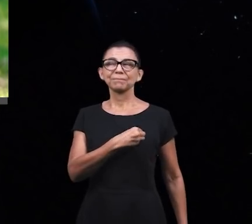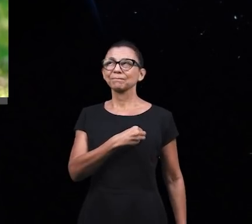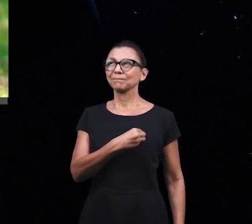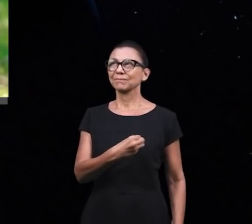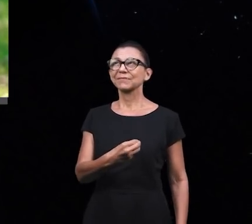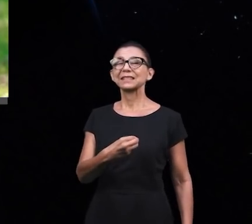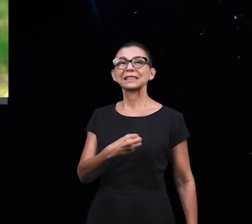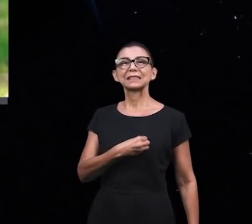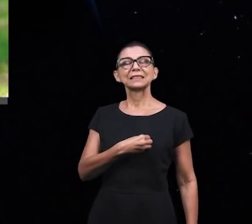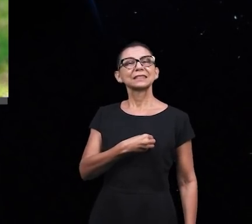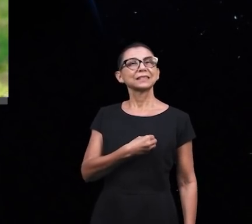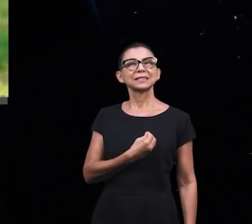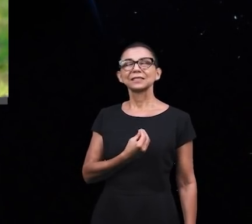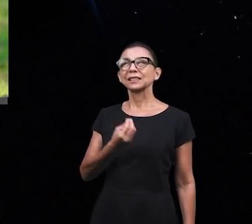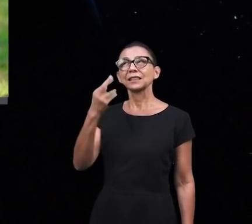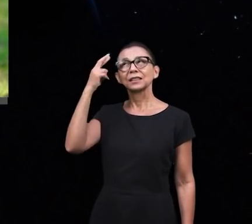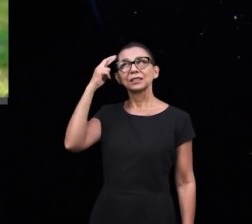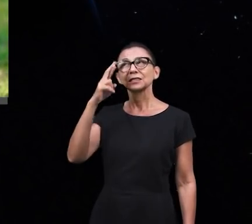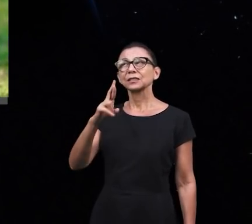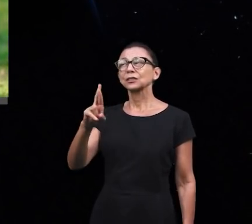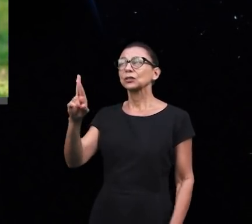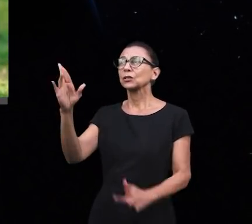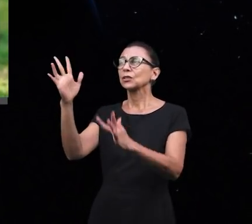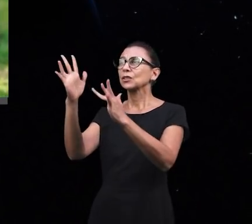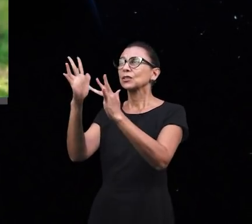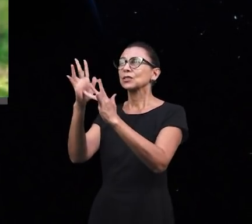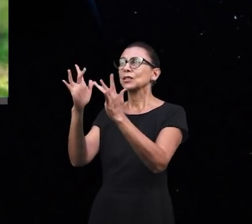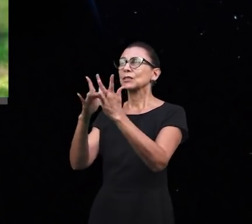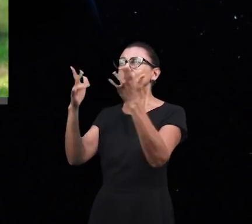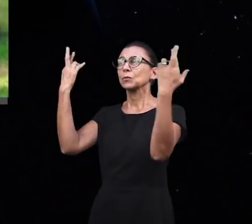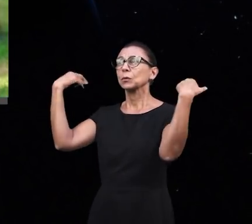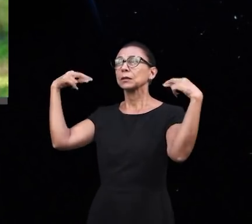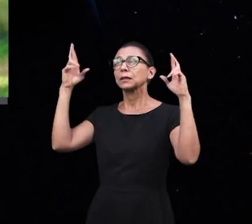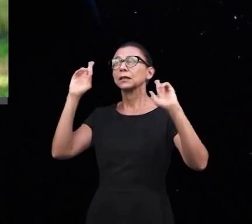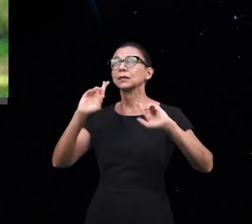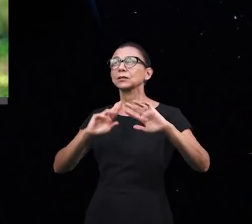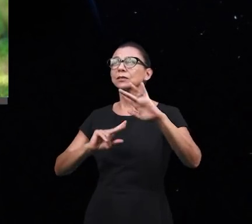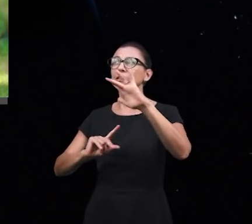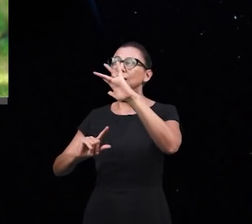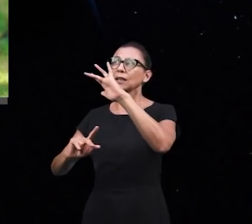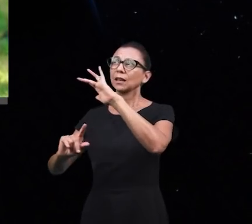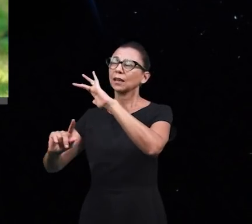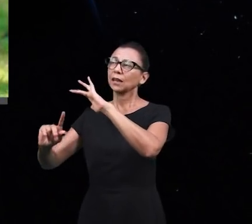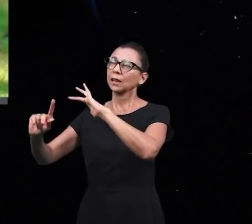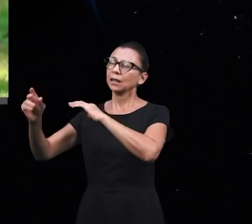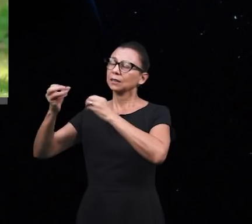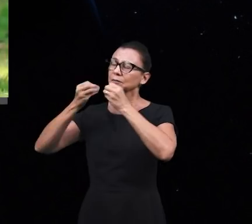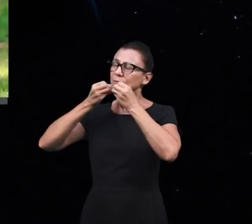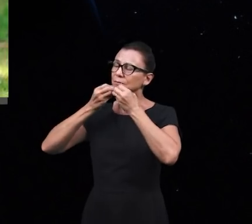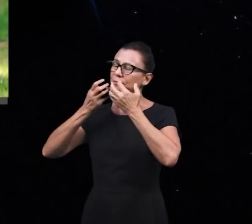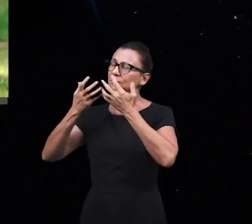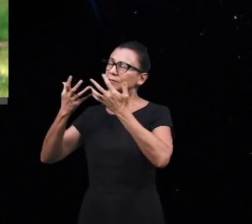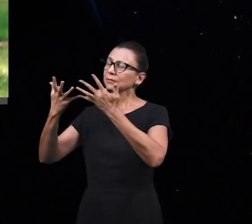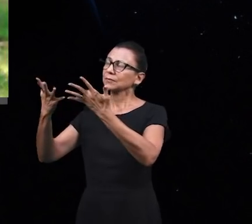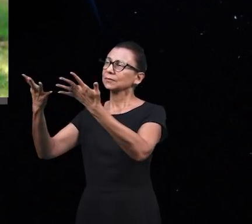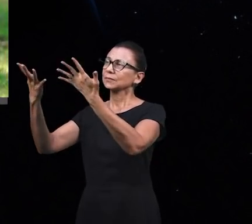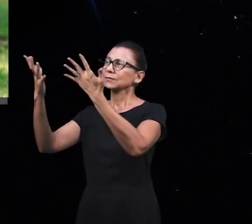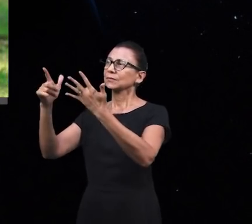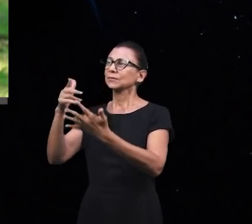ti, Jesus, Cordeiro eterno, confesso que és